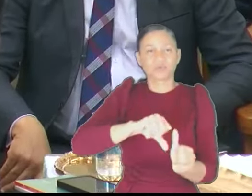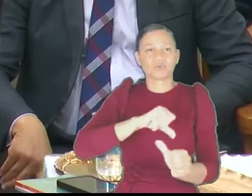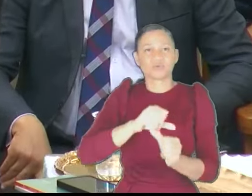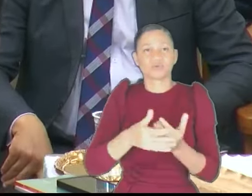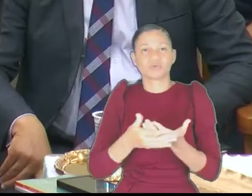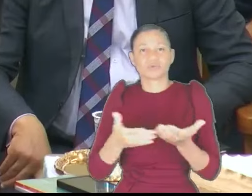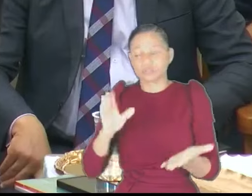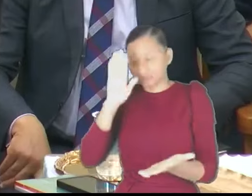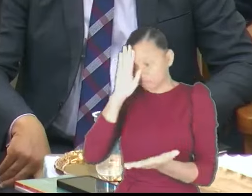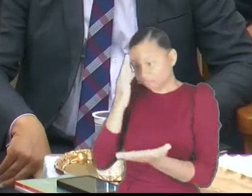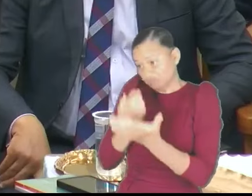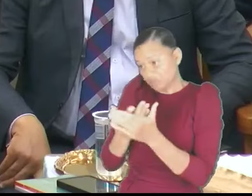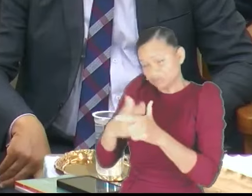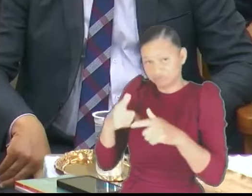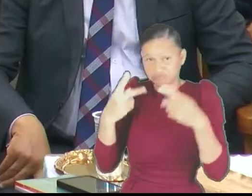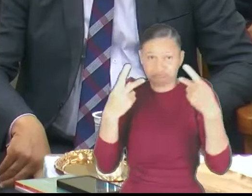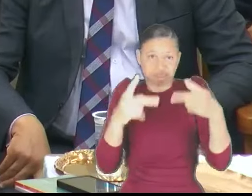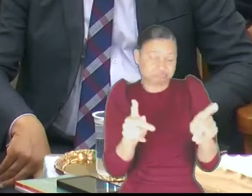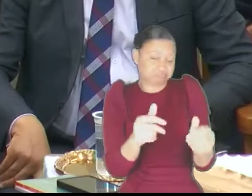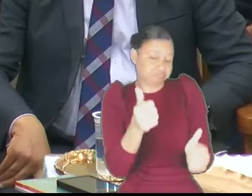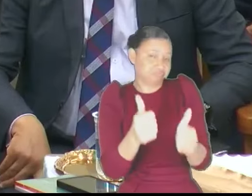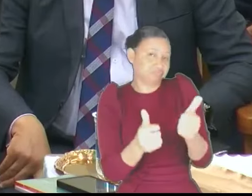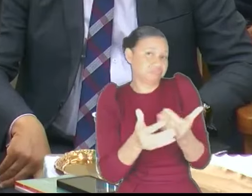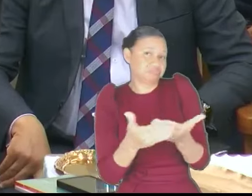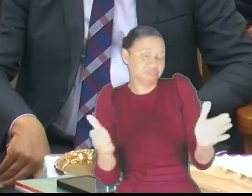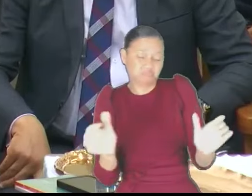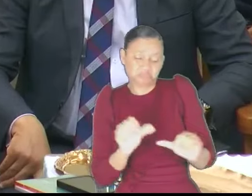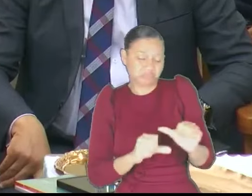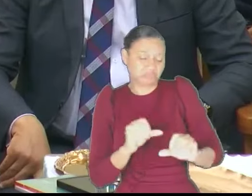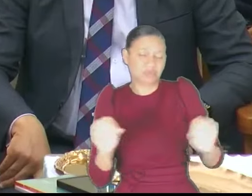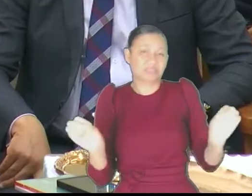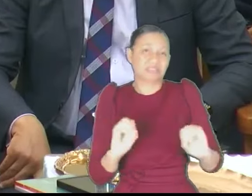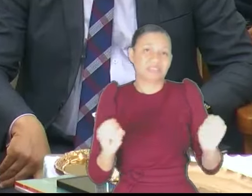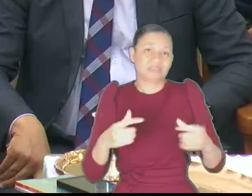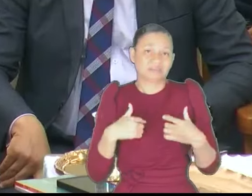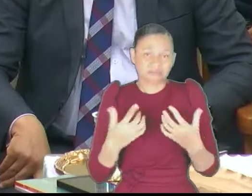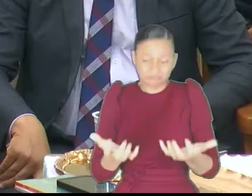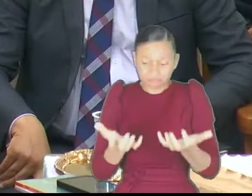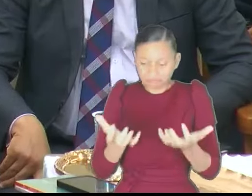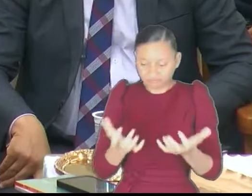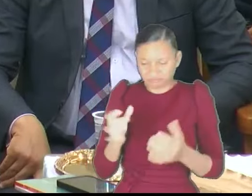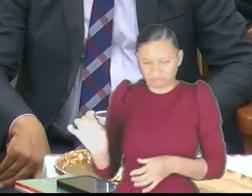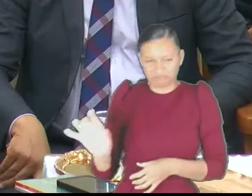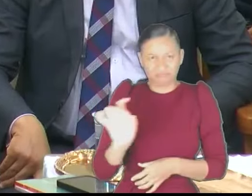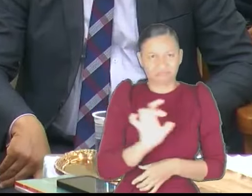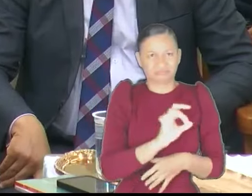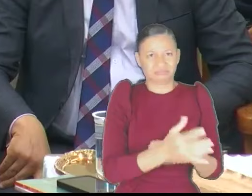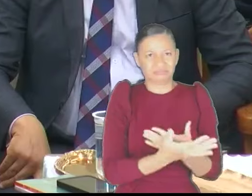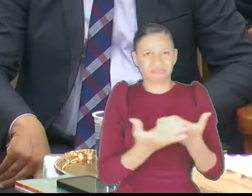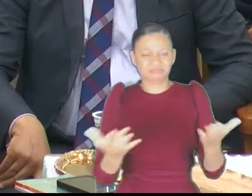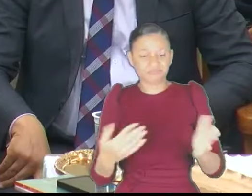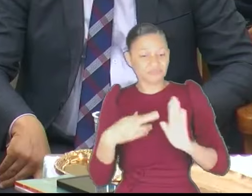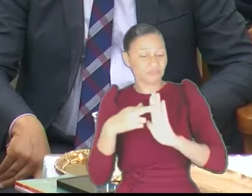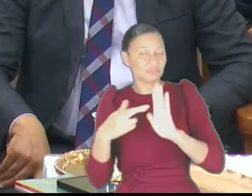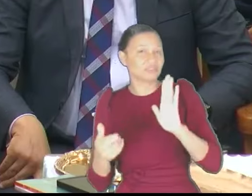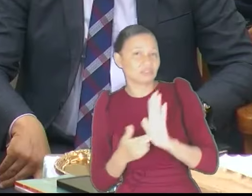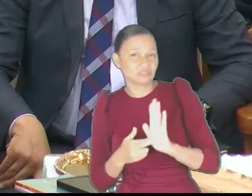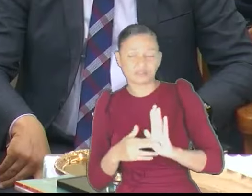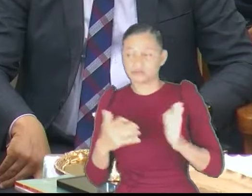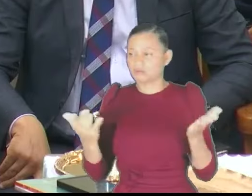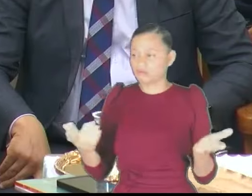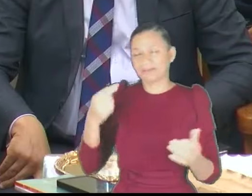quiser acreditar, é um problema seu. Se não quiser, também, isso para mim não altera nada. O que eu quero dizer é que cada um. Eu não estou dizendo que isso é regra, não. Isso é exceção.